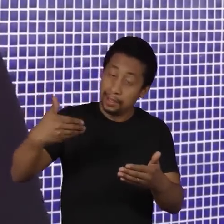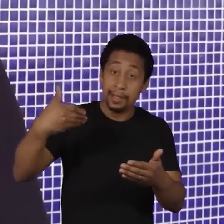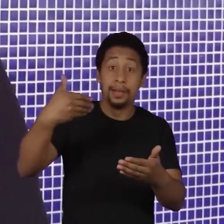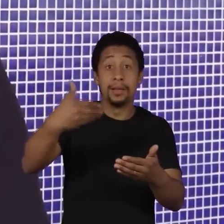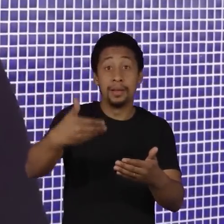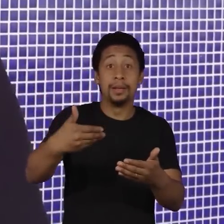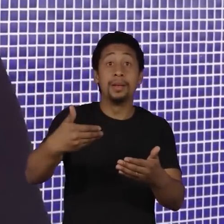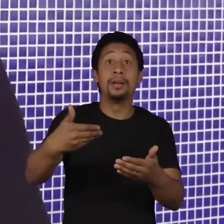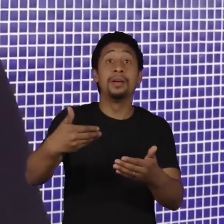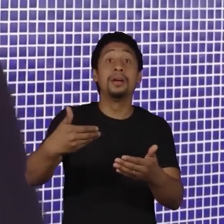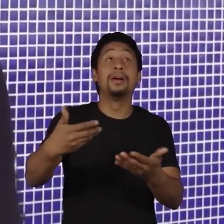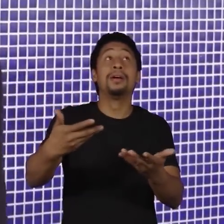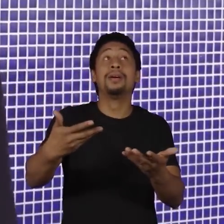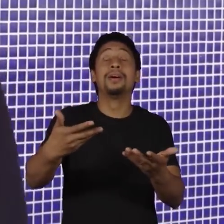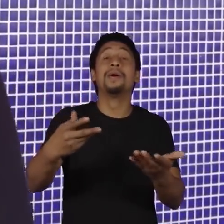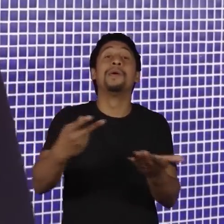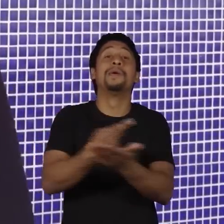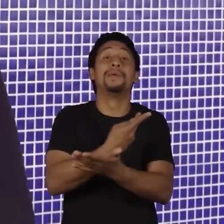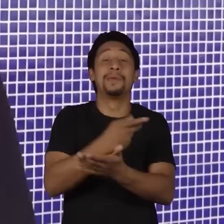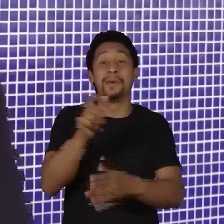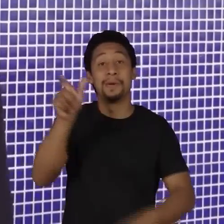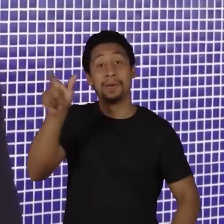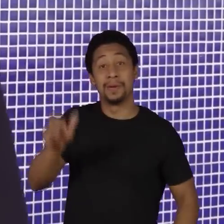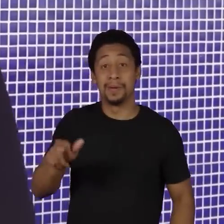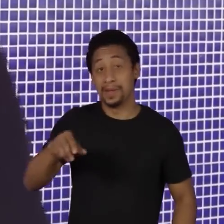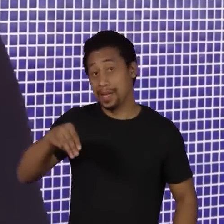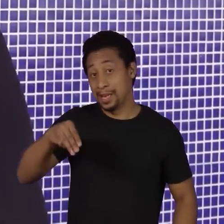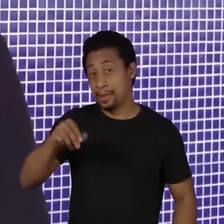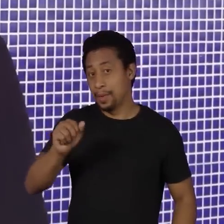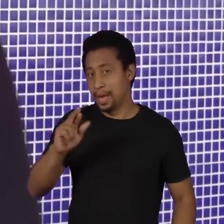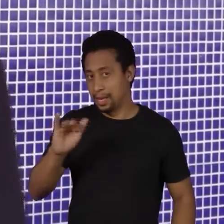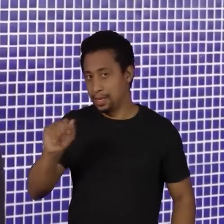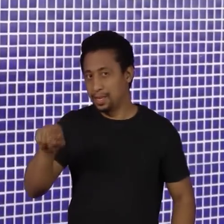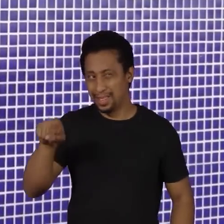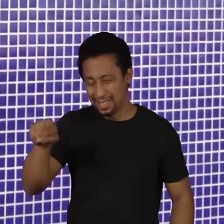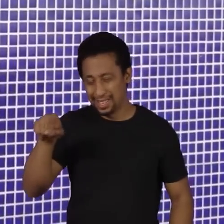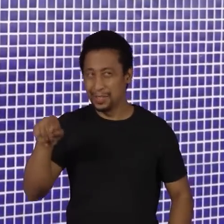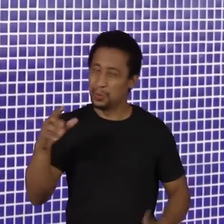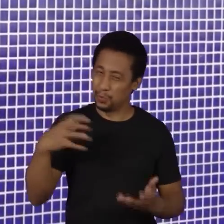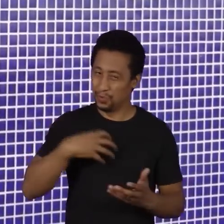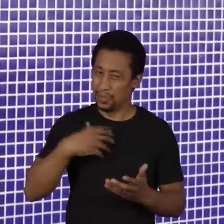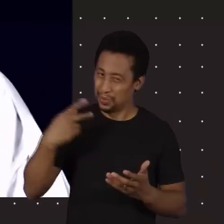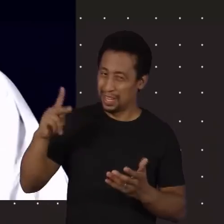uma coisa dividida, uma coisa um pouco esquizofrênica entre o